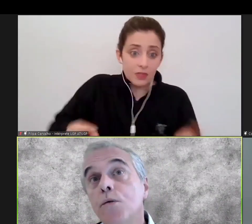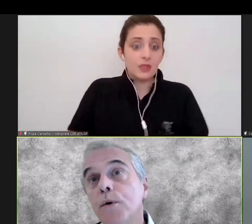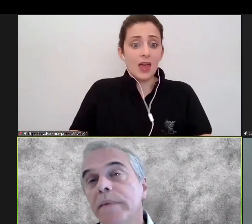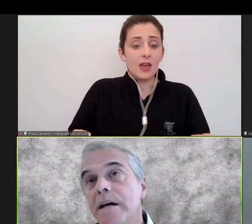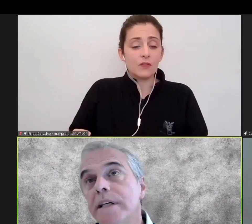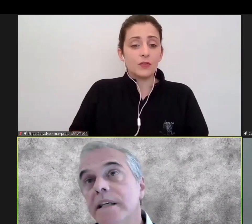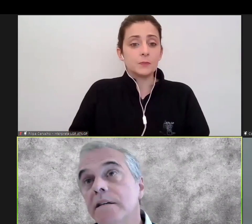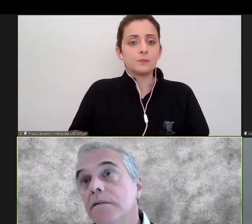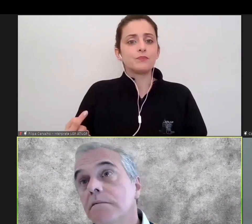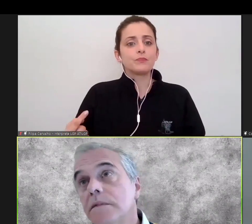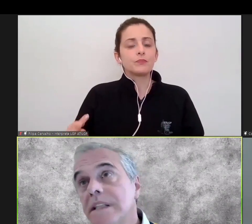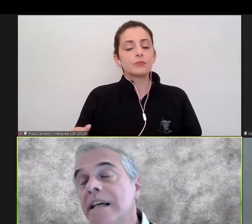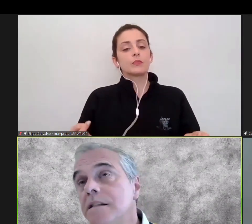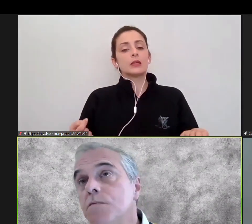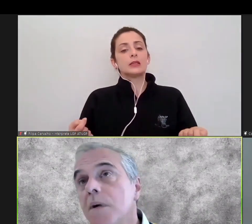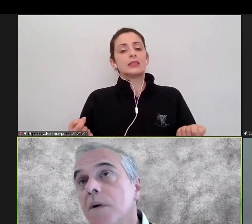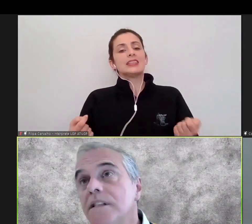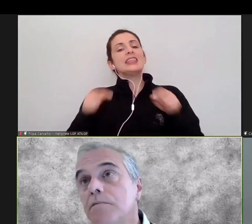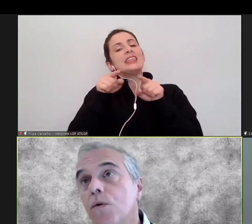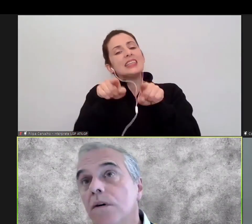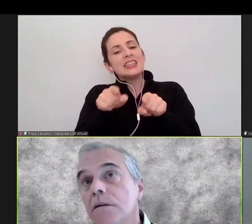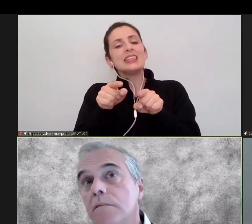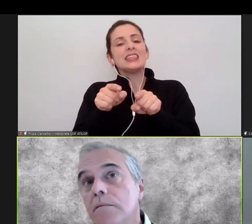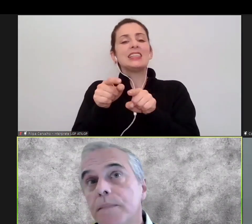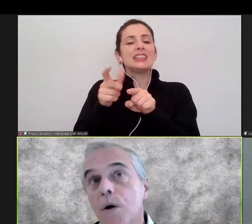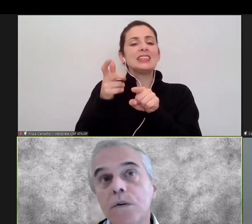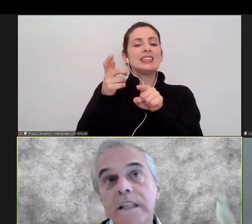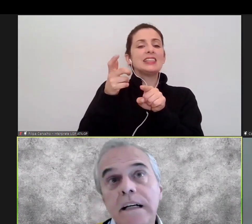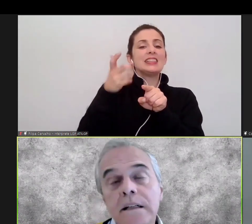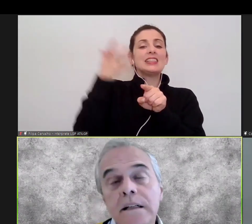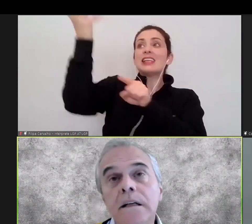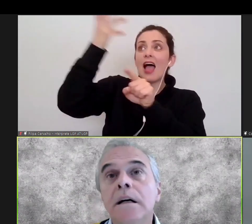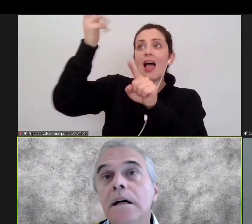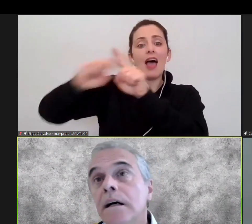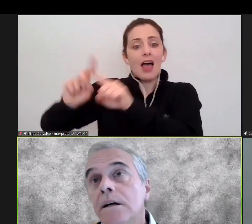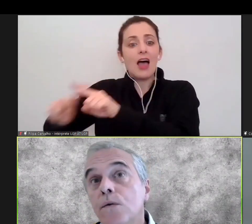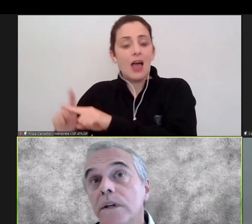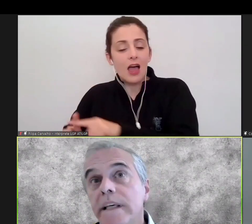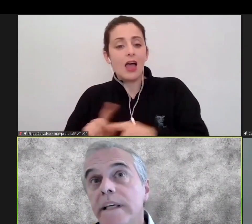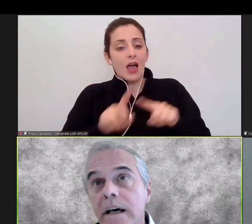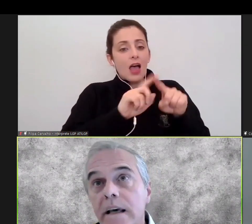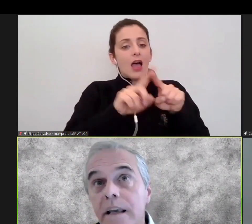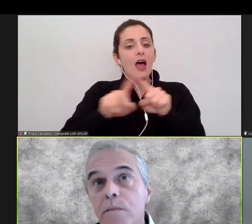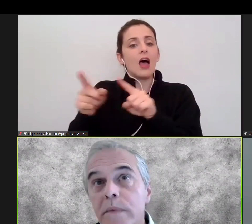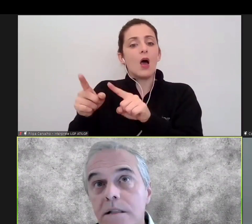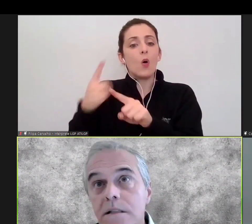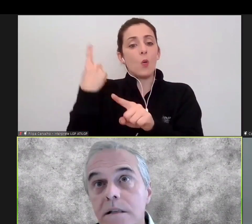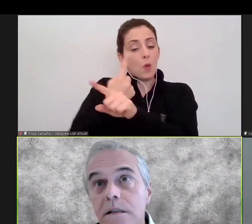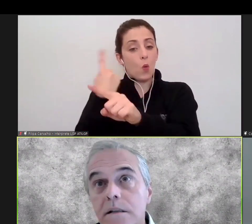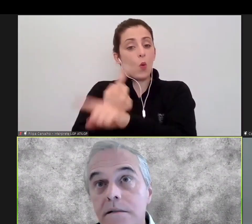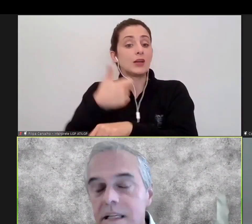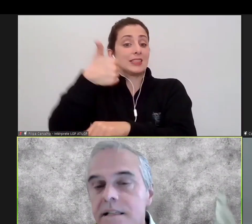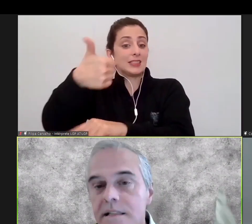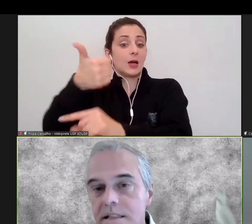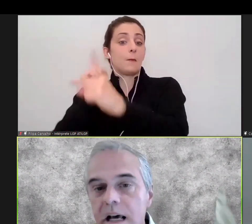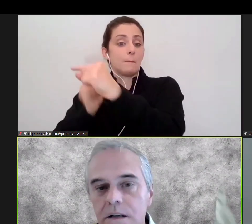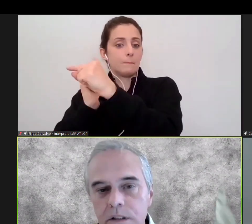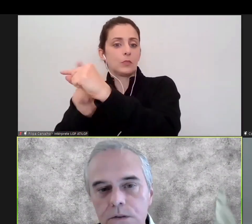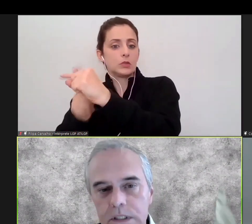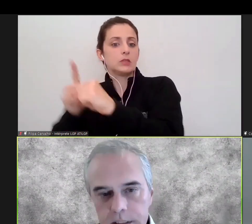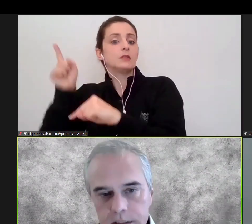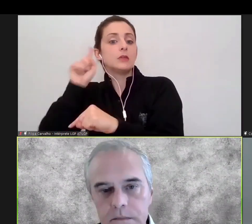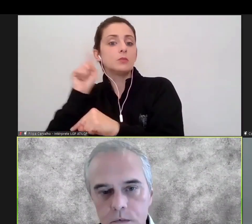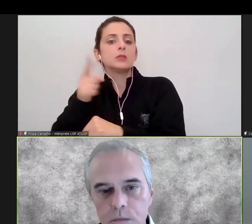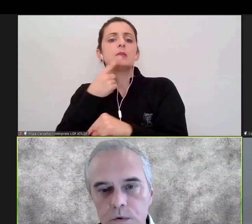que o problema é que traz-se uma coisa boa para ocultar o que é realmente necessário